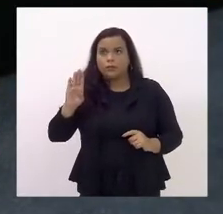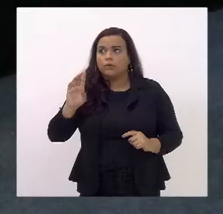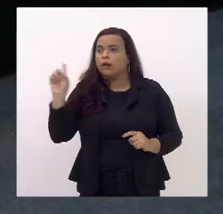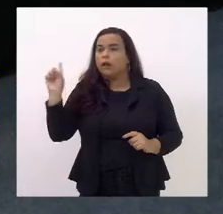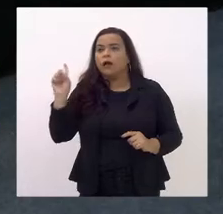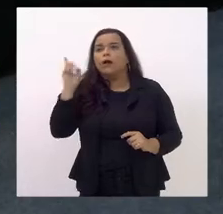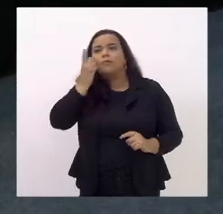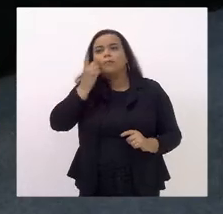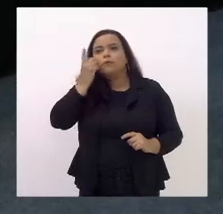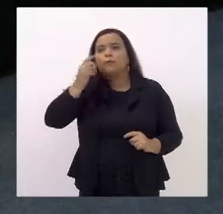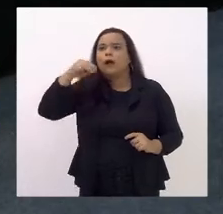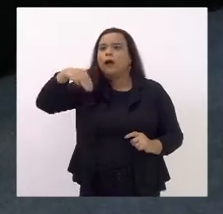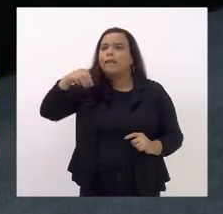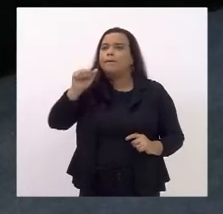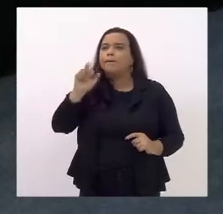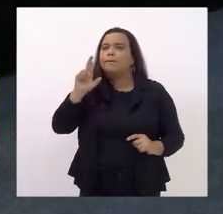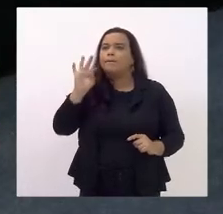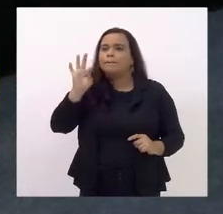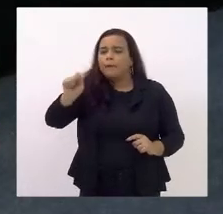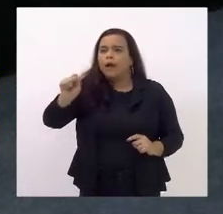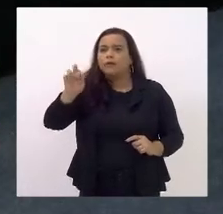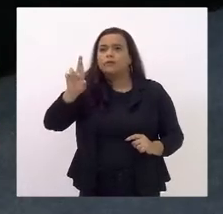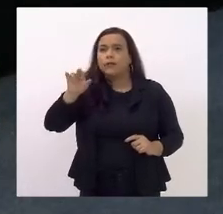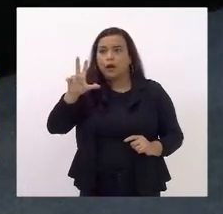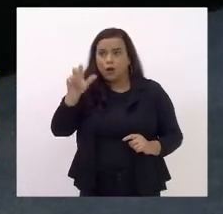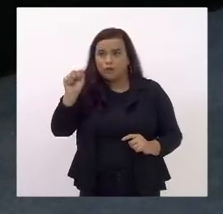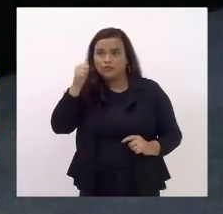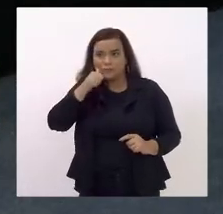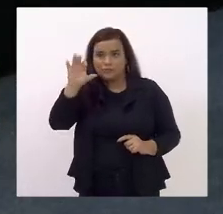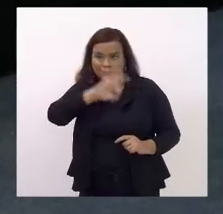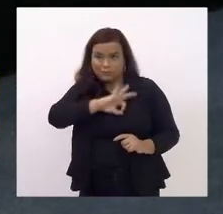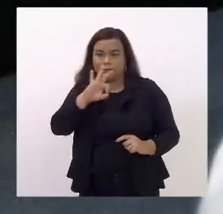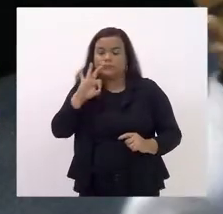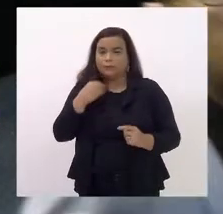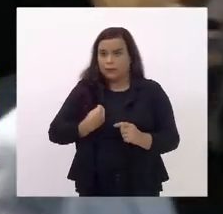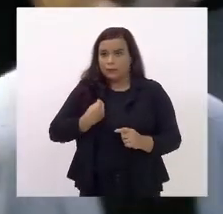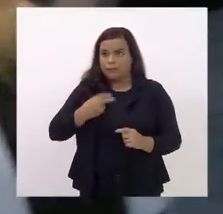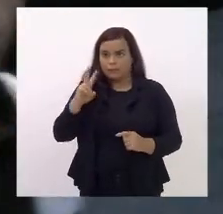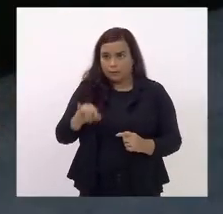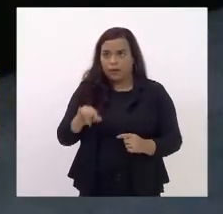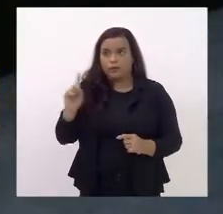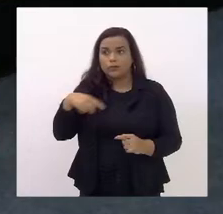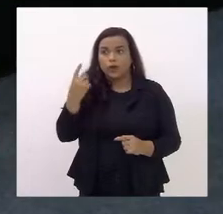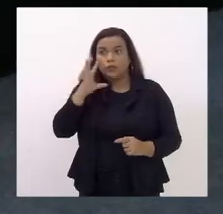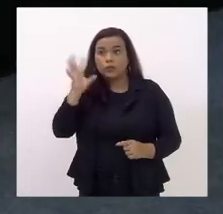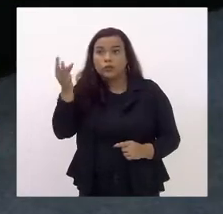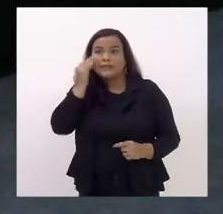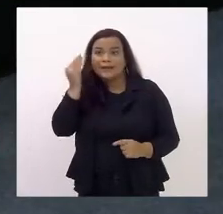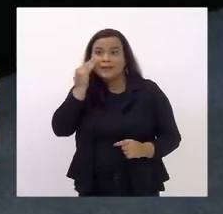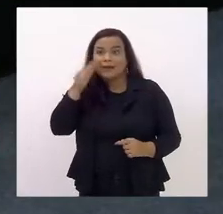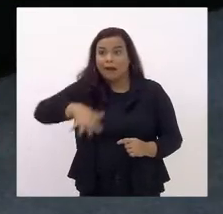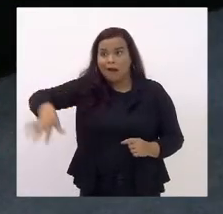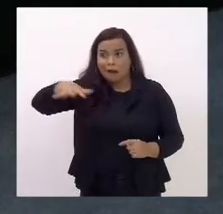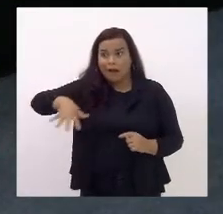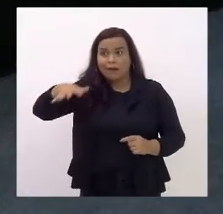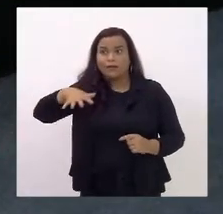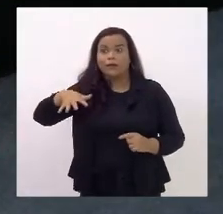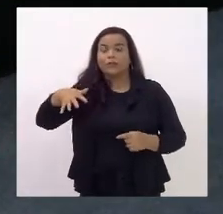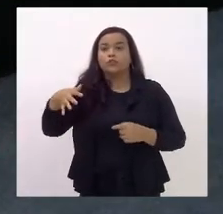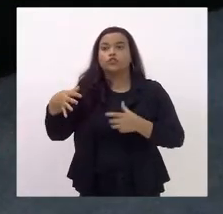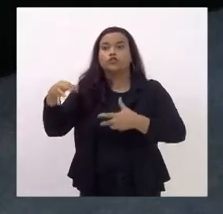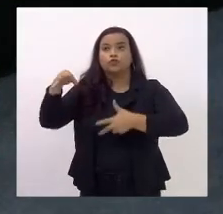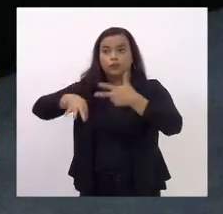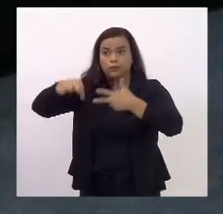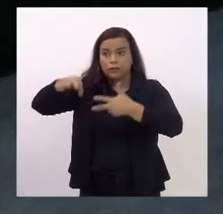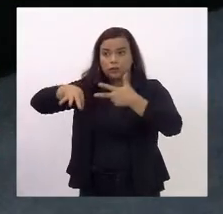estará presente, para a gente já buscar uma solução, ou que seja no âmbito jurídico, ou então